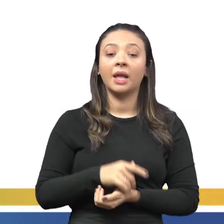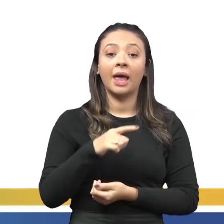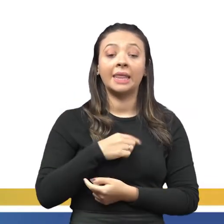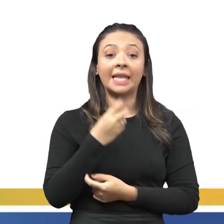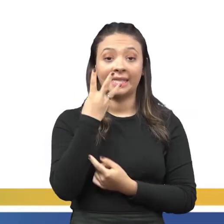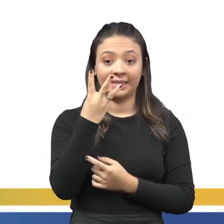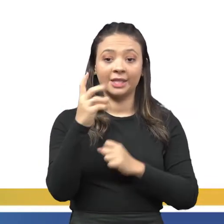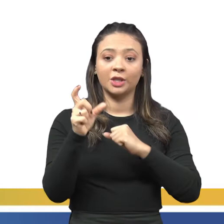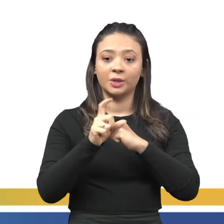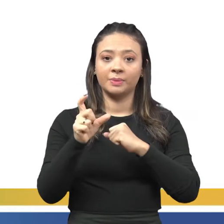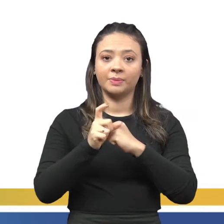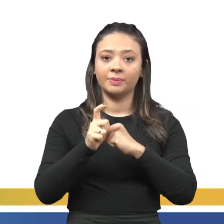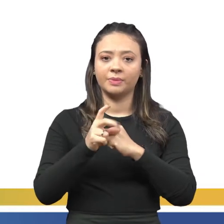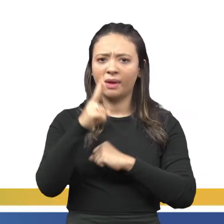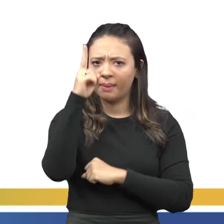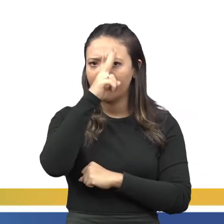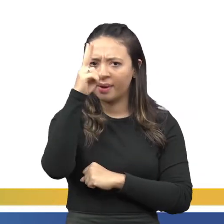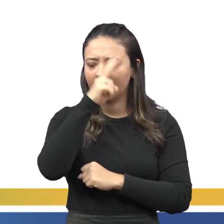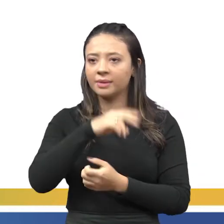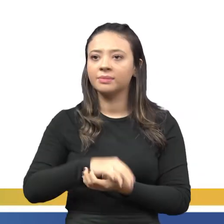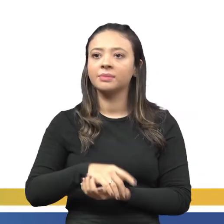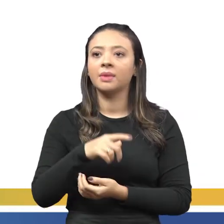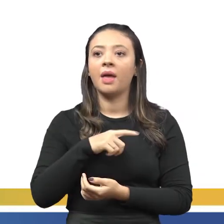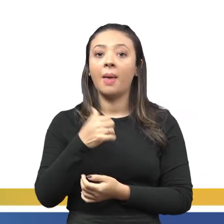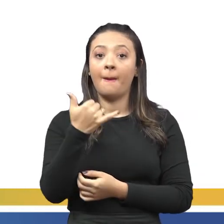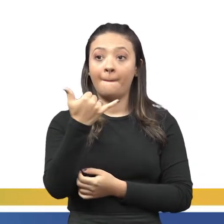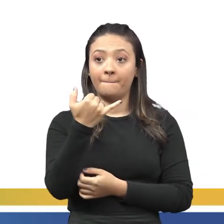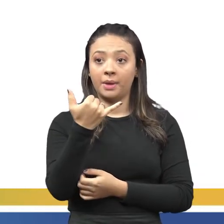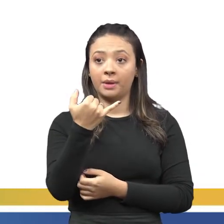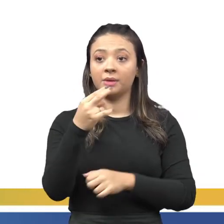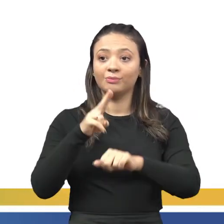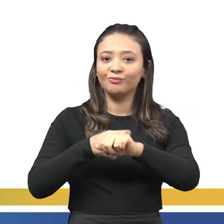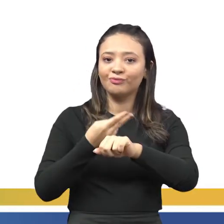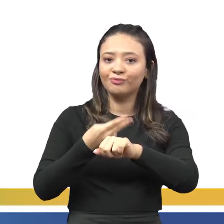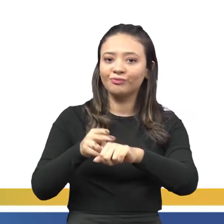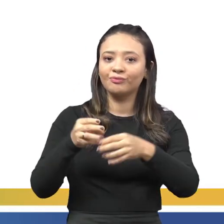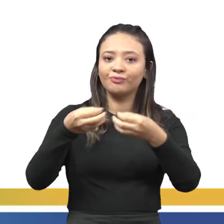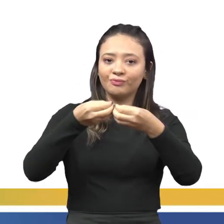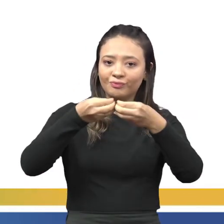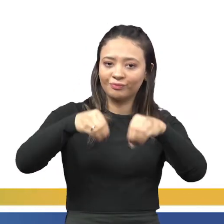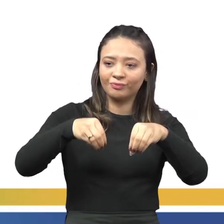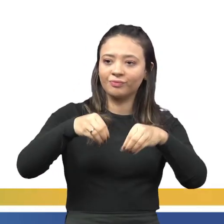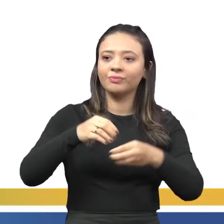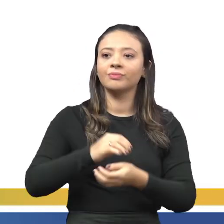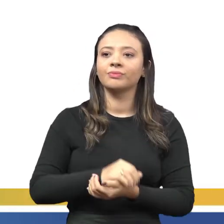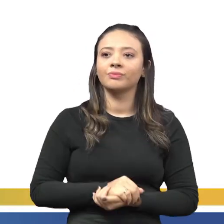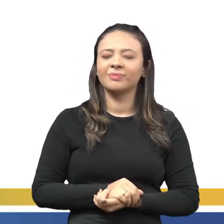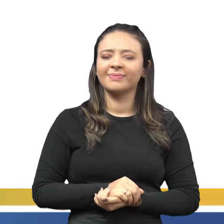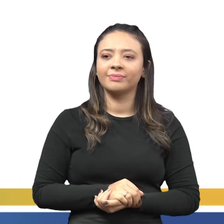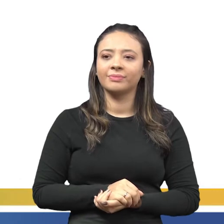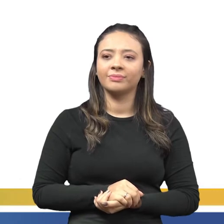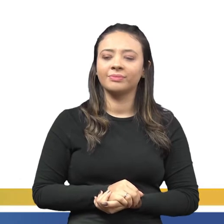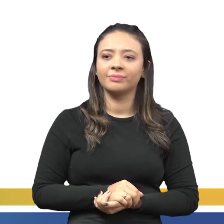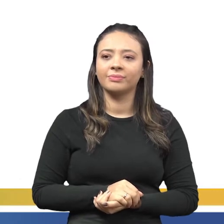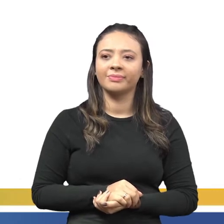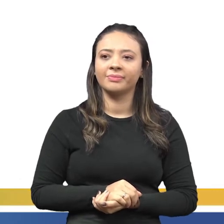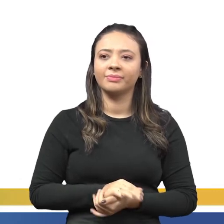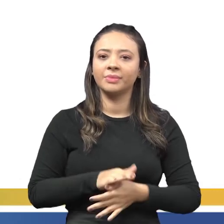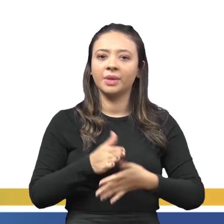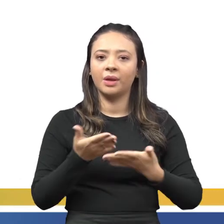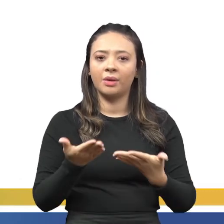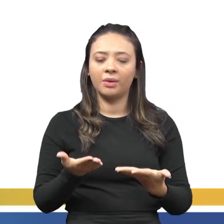quantidades dos substantivos abaixo. Então, nós temos aí 3 substantivos. Estão lembrados? Tem pen, chocolate